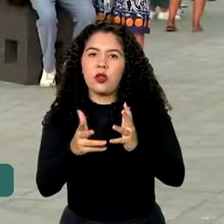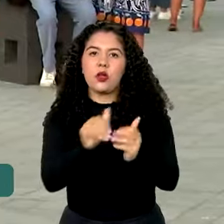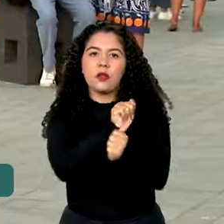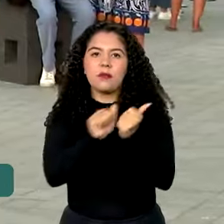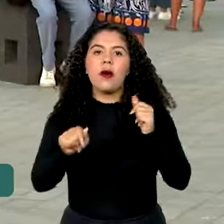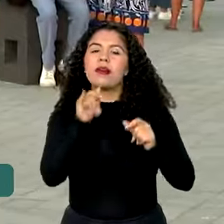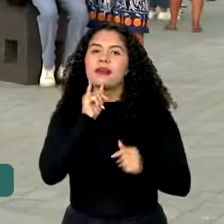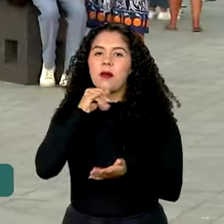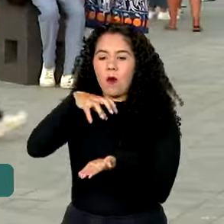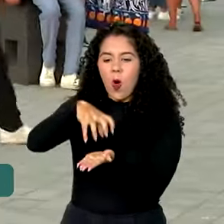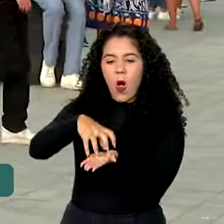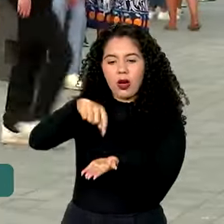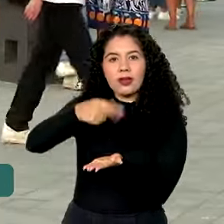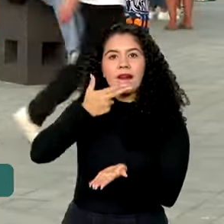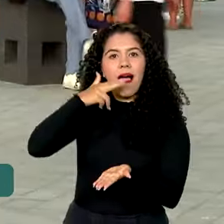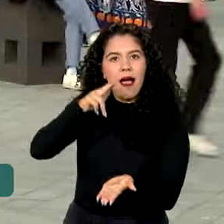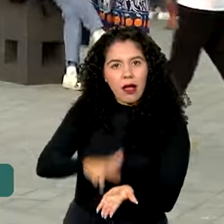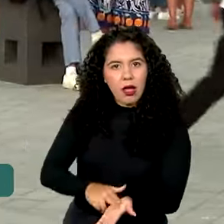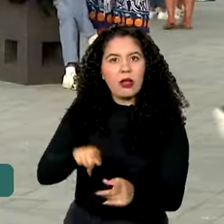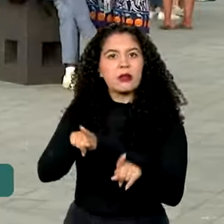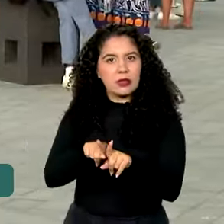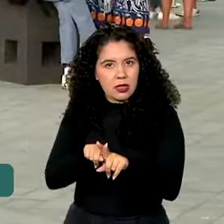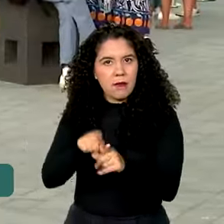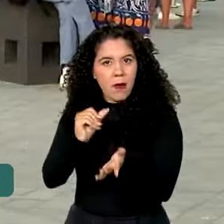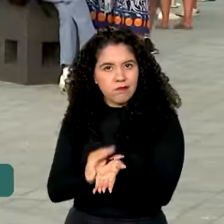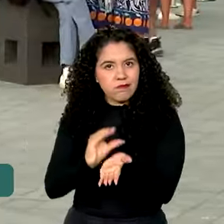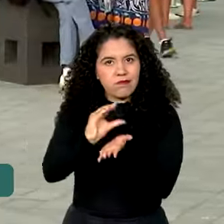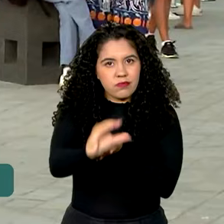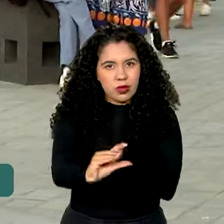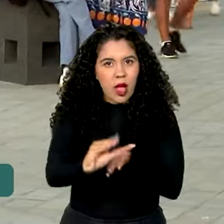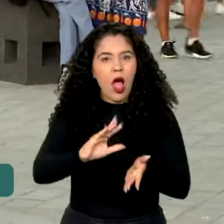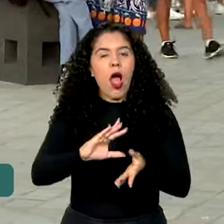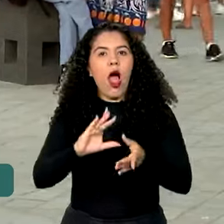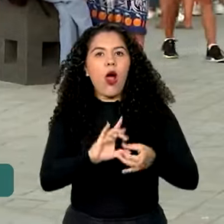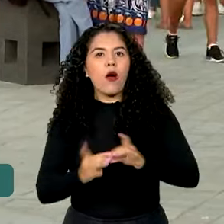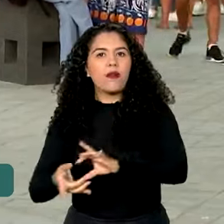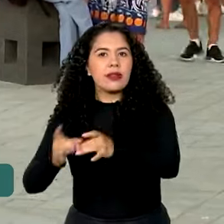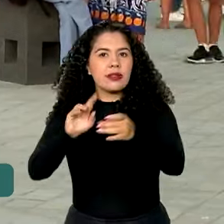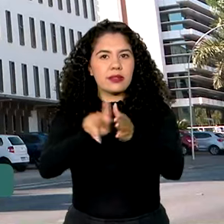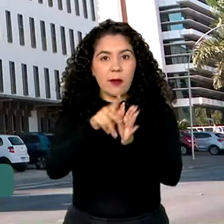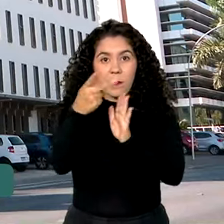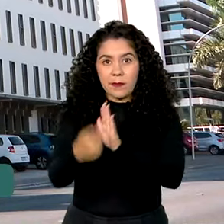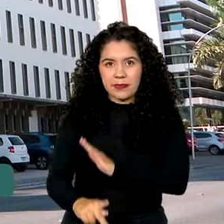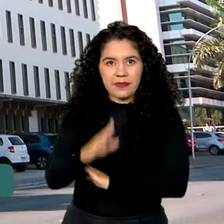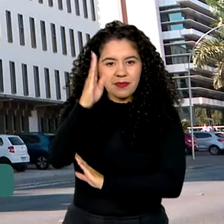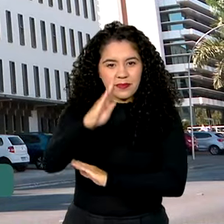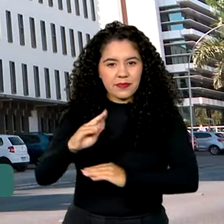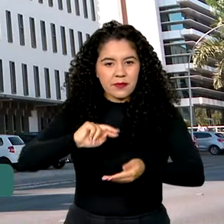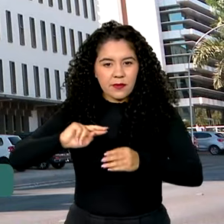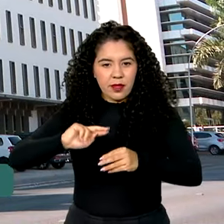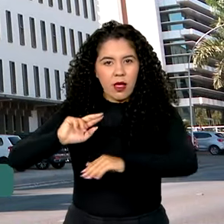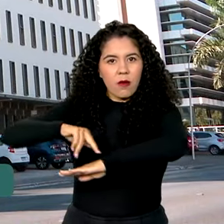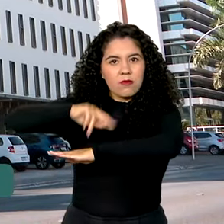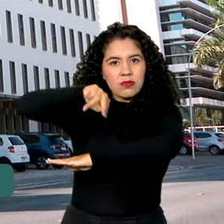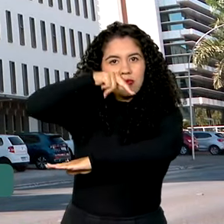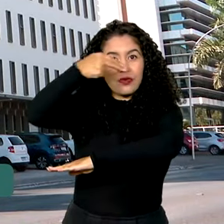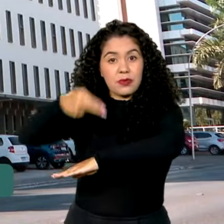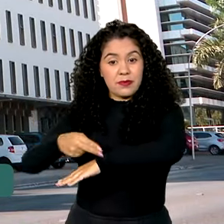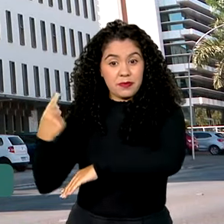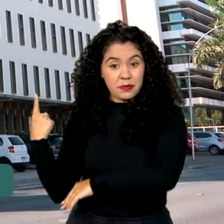Correios, que patrocina a Confederação Brasileira de ginástica, também foi fundamental. Com um valor total de